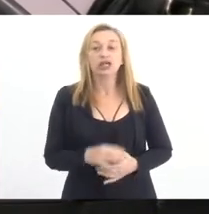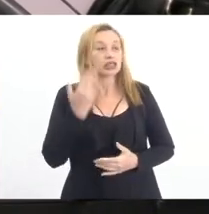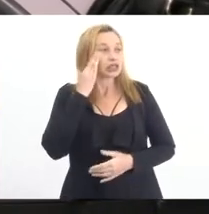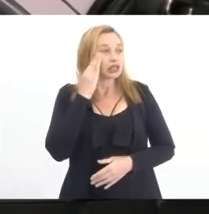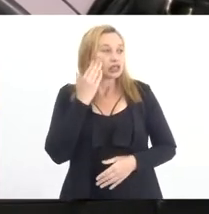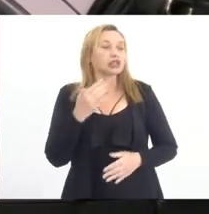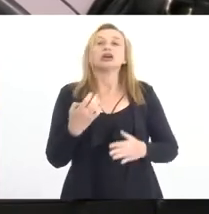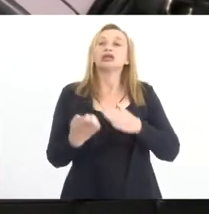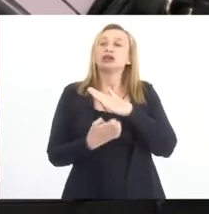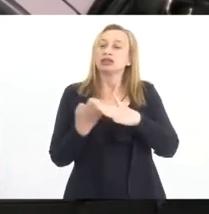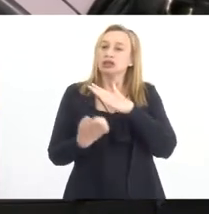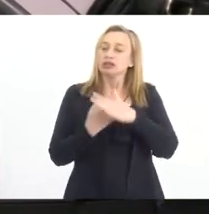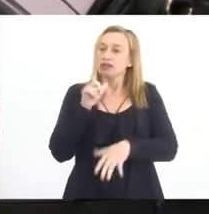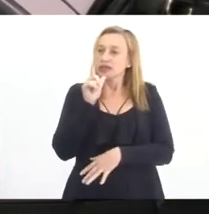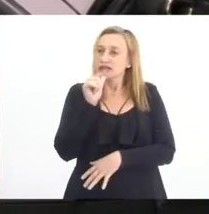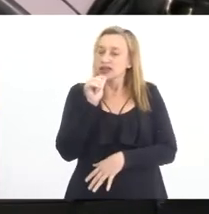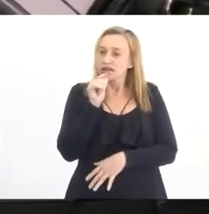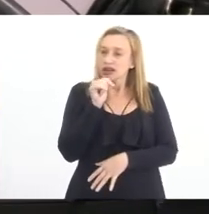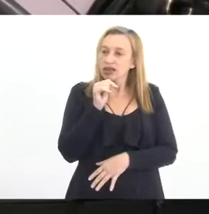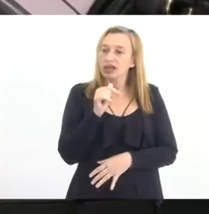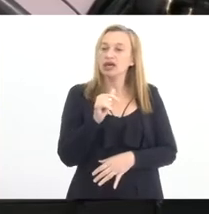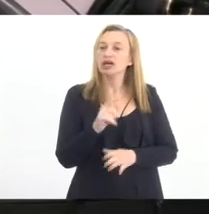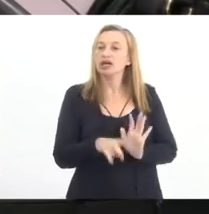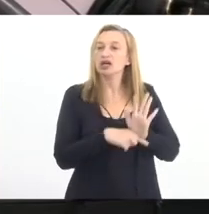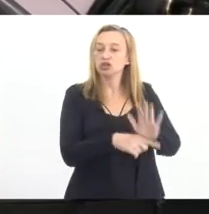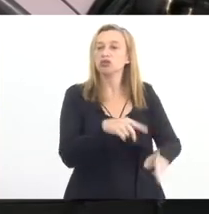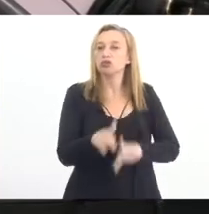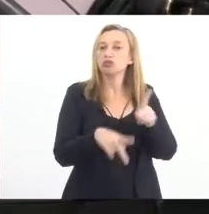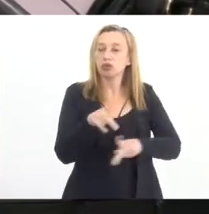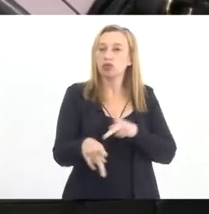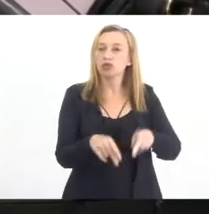empresa pública que atende a população e que merece